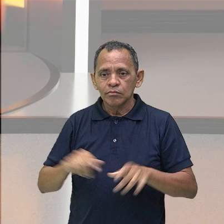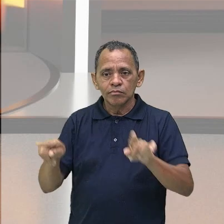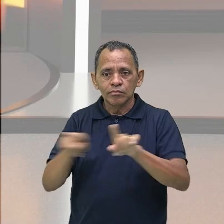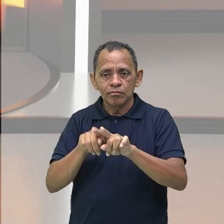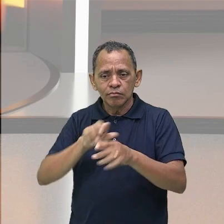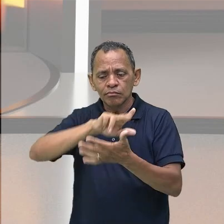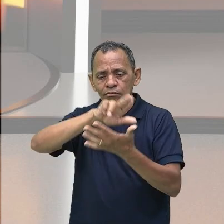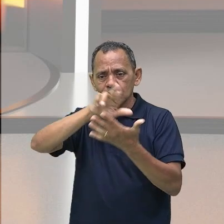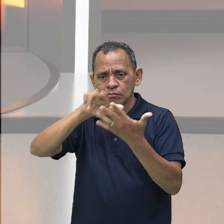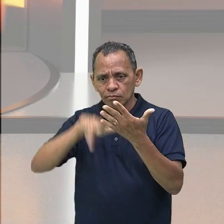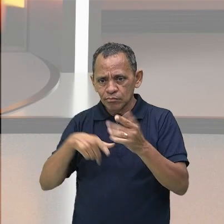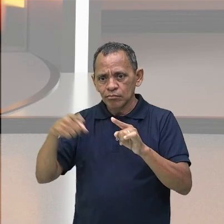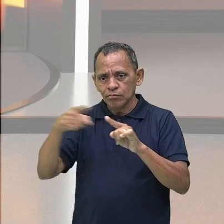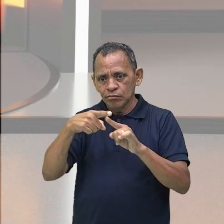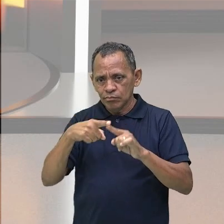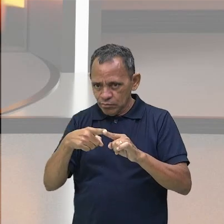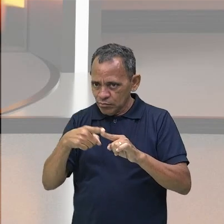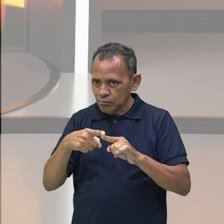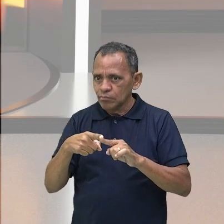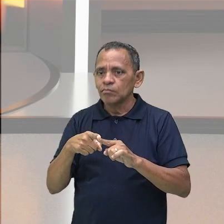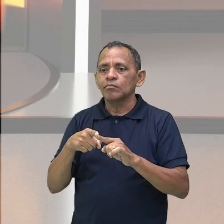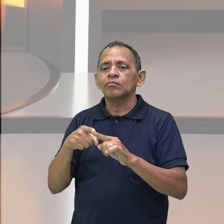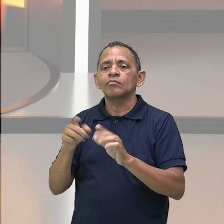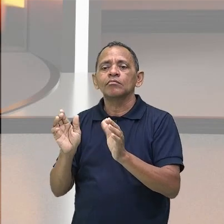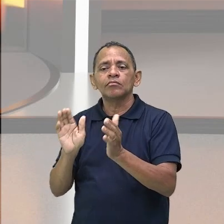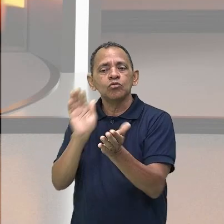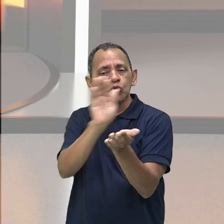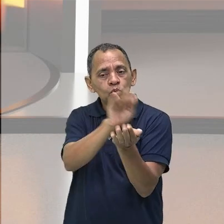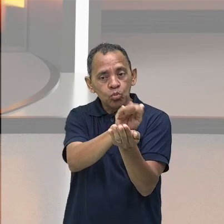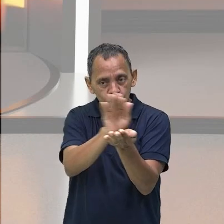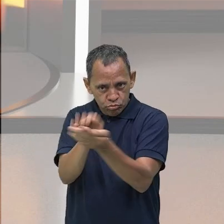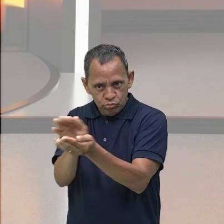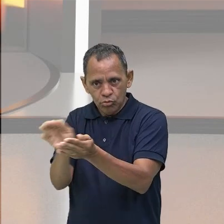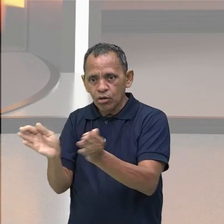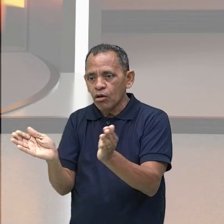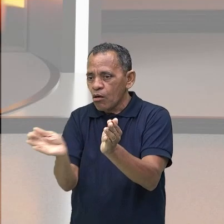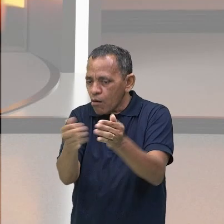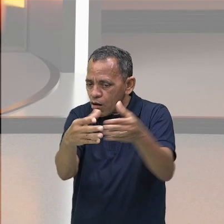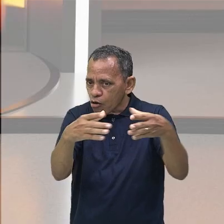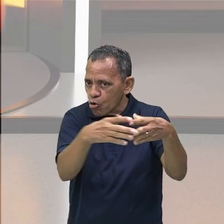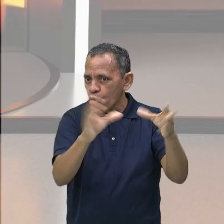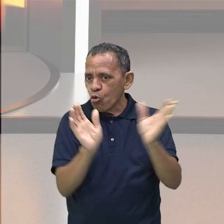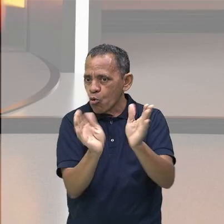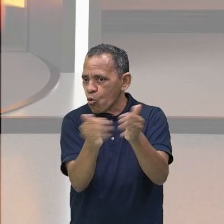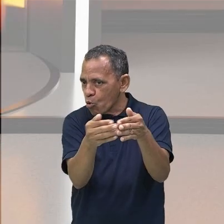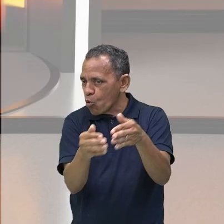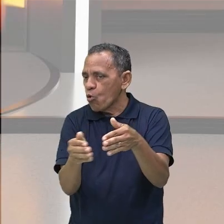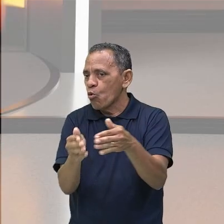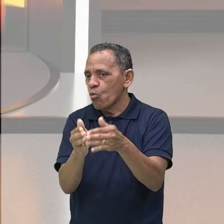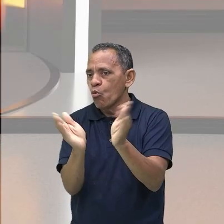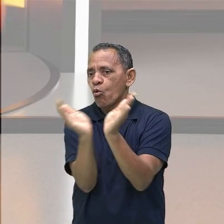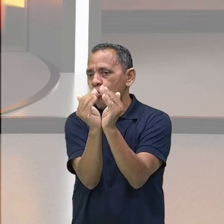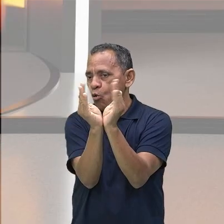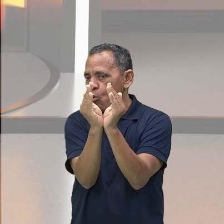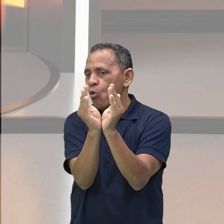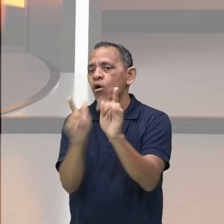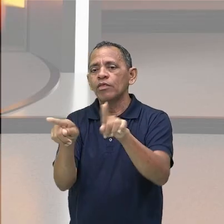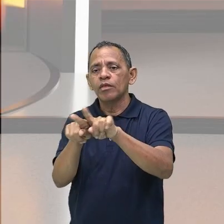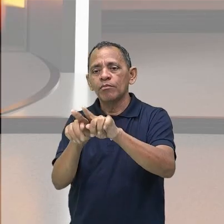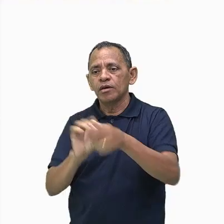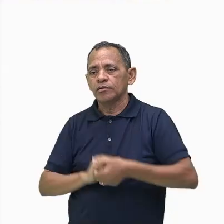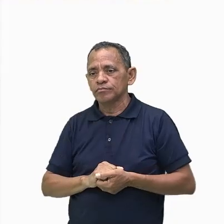diferentes tipos de comunidades. Então, também a comunidade ela acaba sendo, né, esse lugar de vivência. Agora,